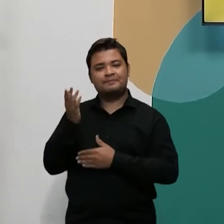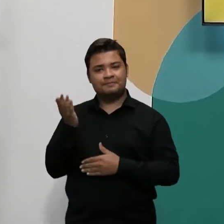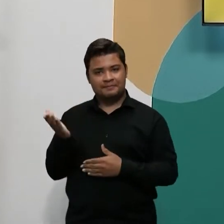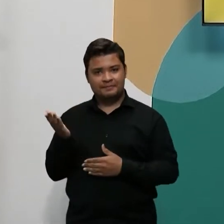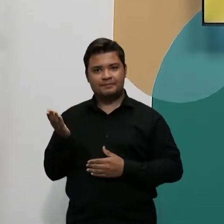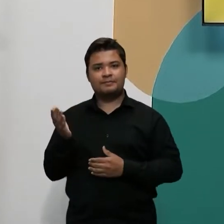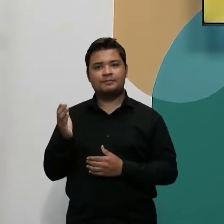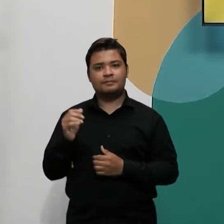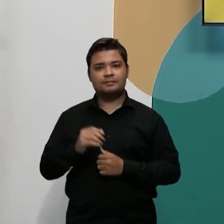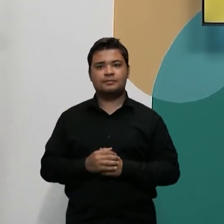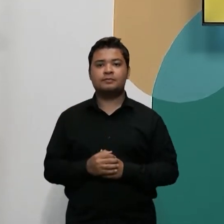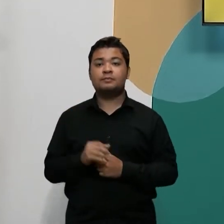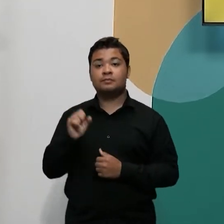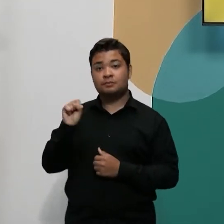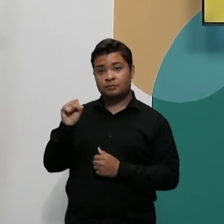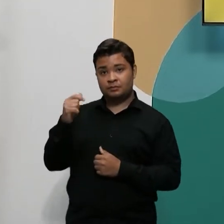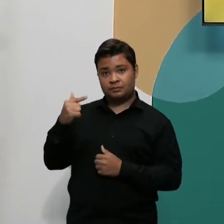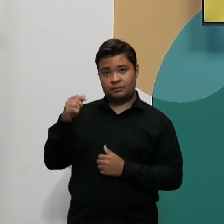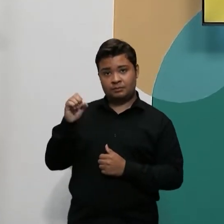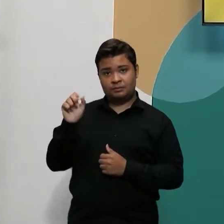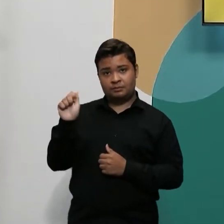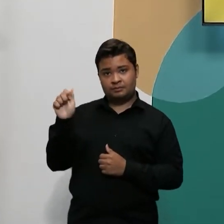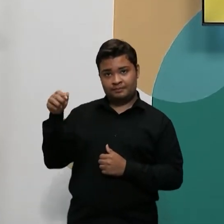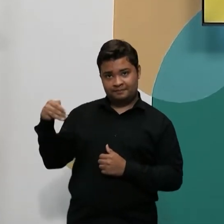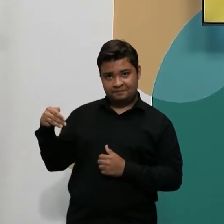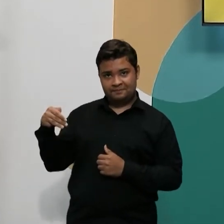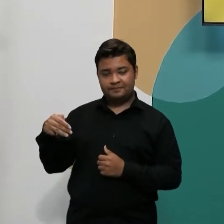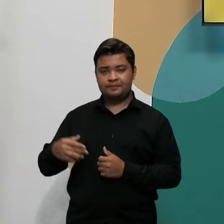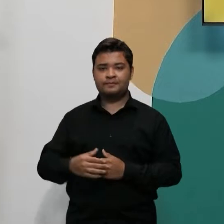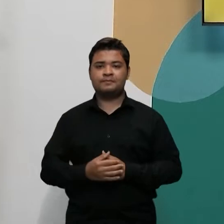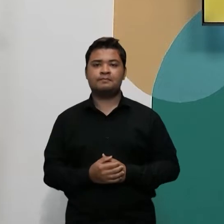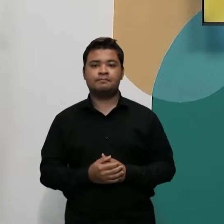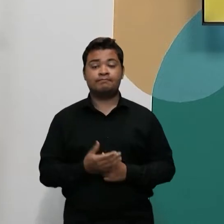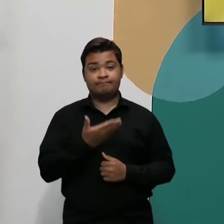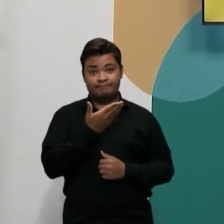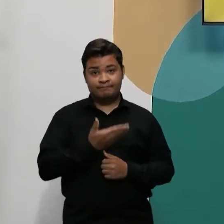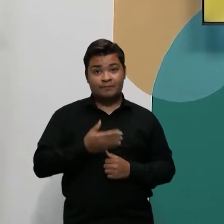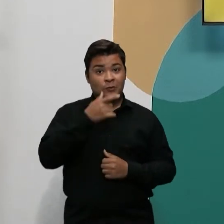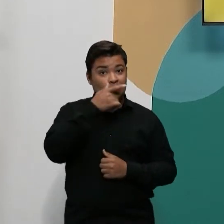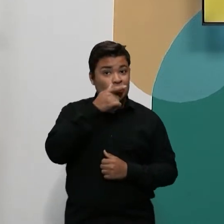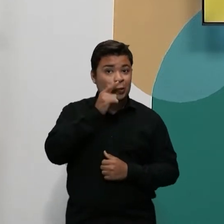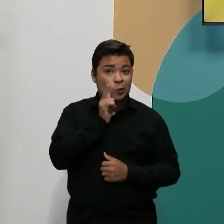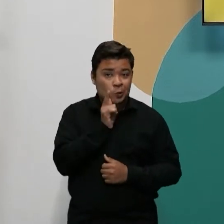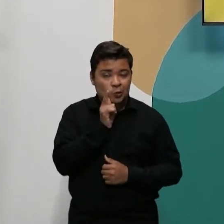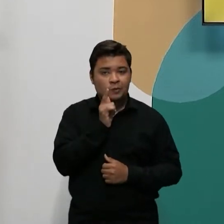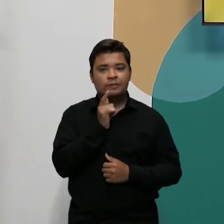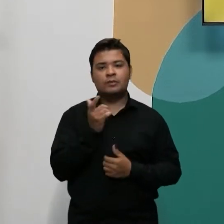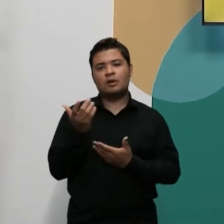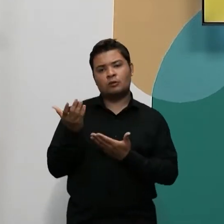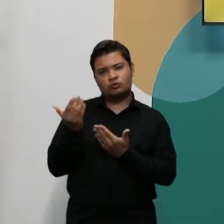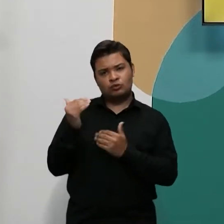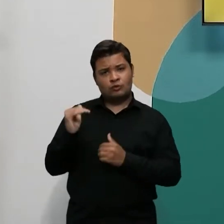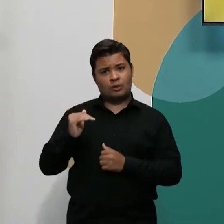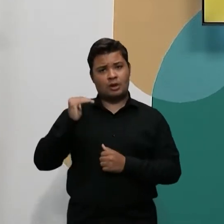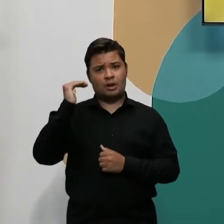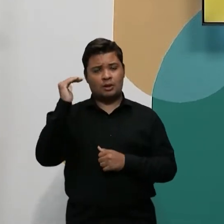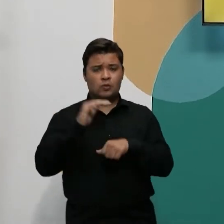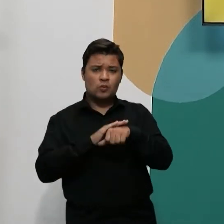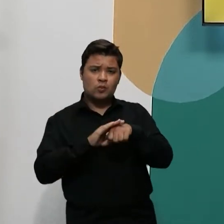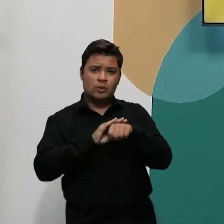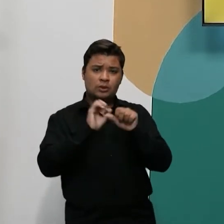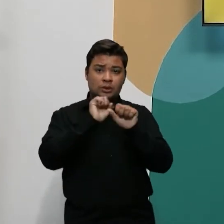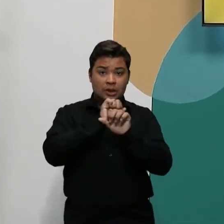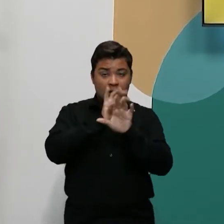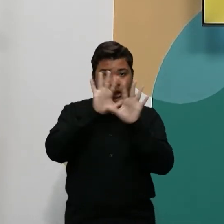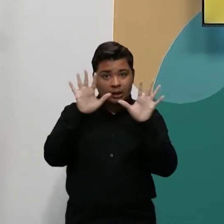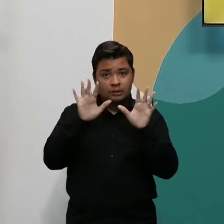Rádio Universitária 870M. Eu sou Gustavo Soares, sou um jovem adulto de pele clara,